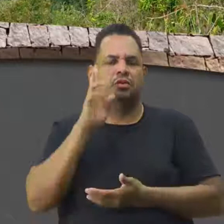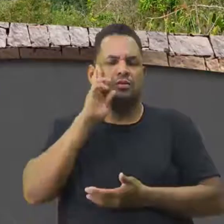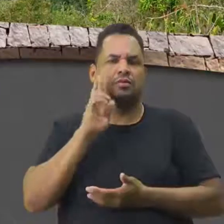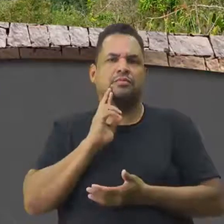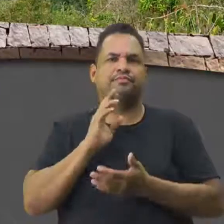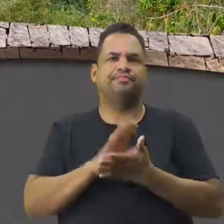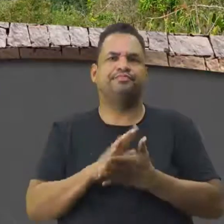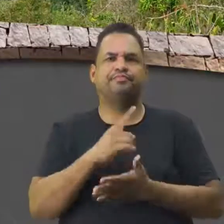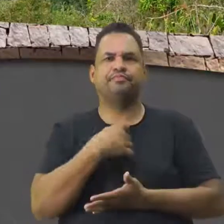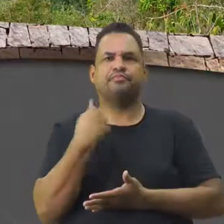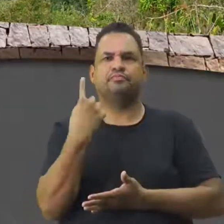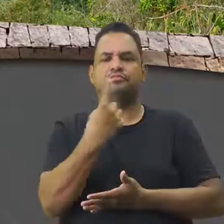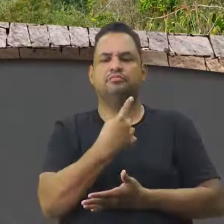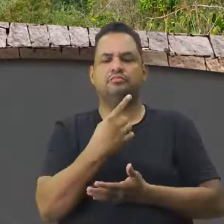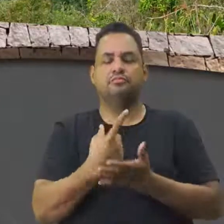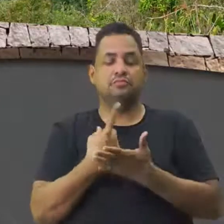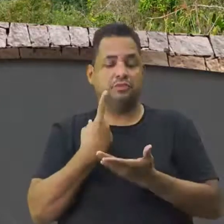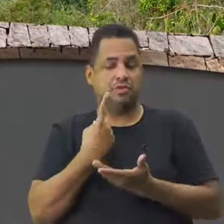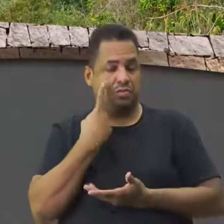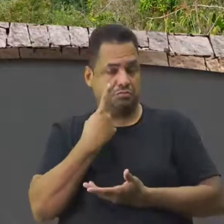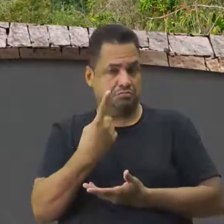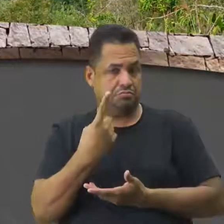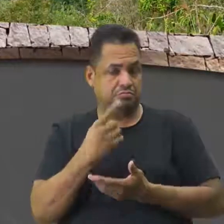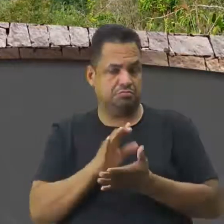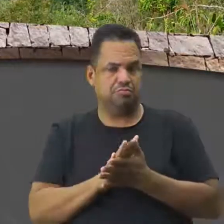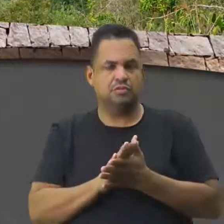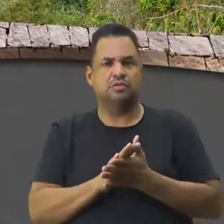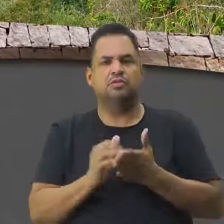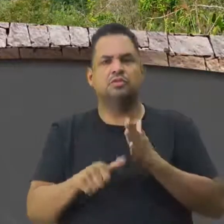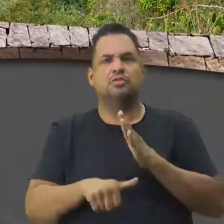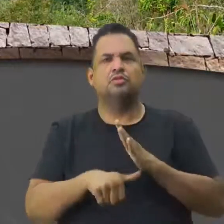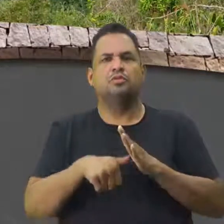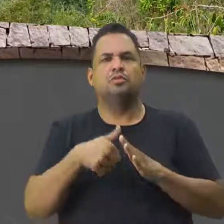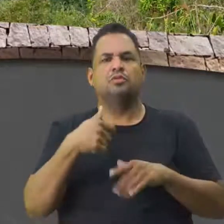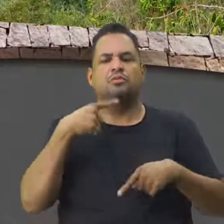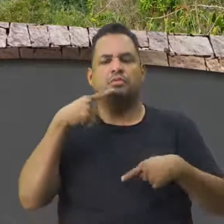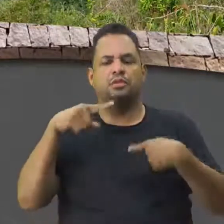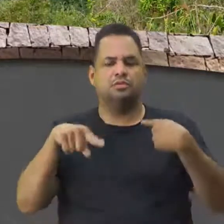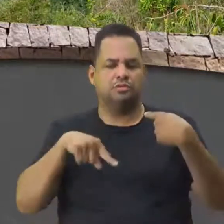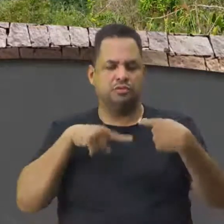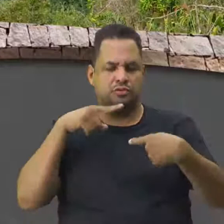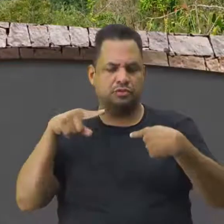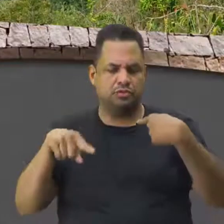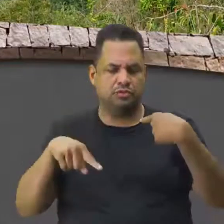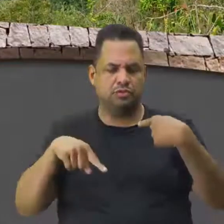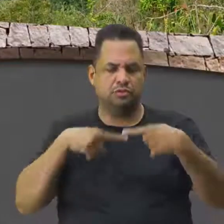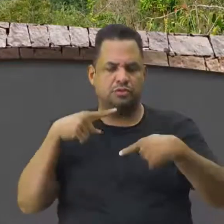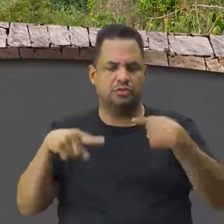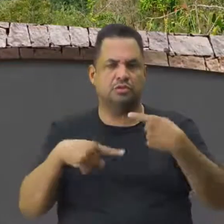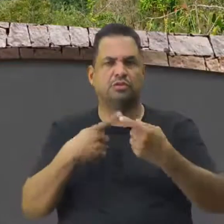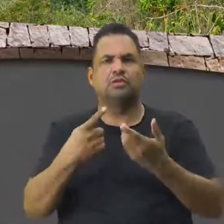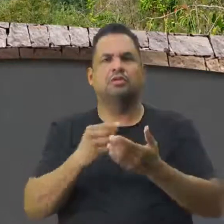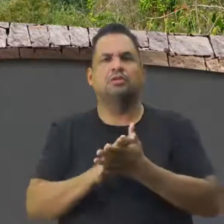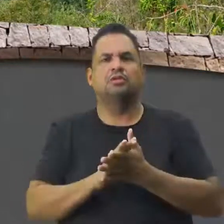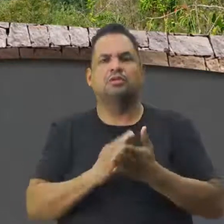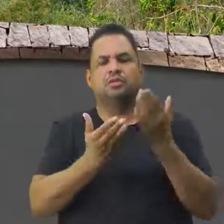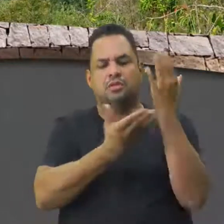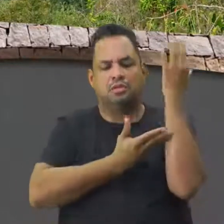Nós tivemos o primeiro ciclo da borracha que está relacionado à indústria